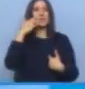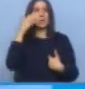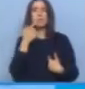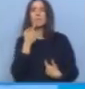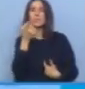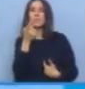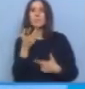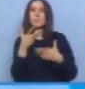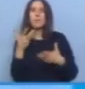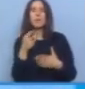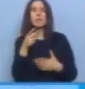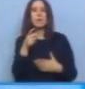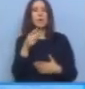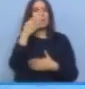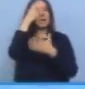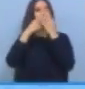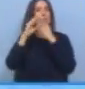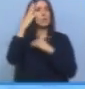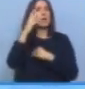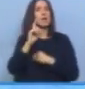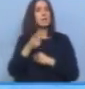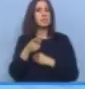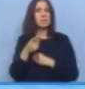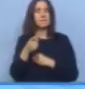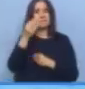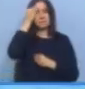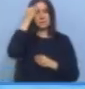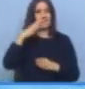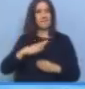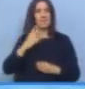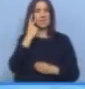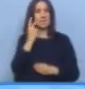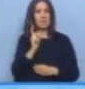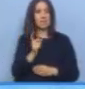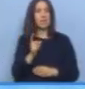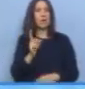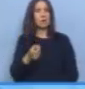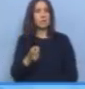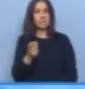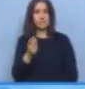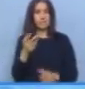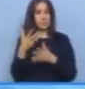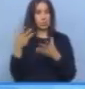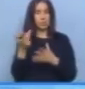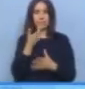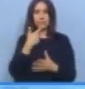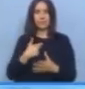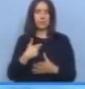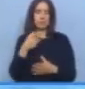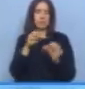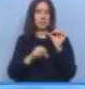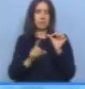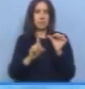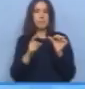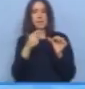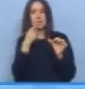fora qual é que é a maior aprendizagem, a maior lição de uma vida como esta, muitos deles dizem, não por estas palavras, mas